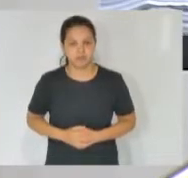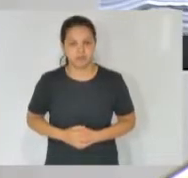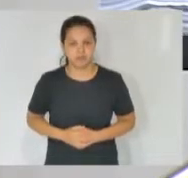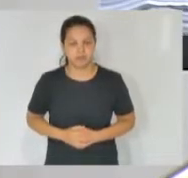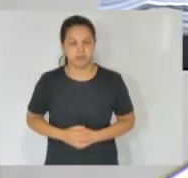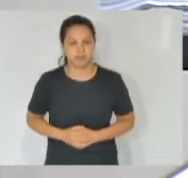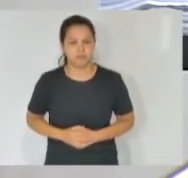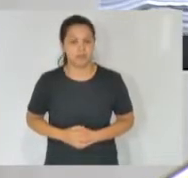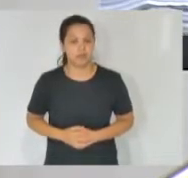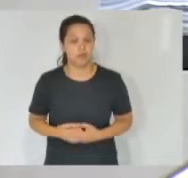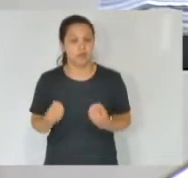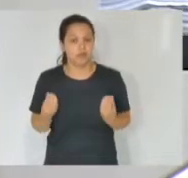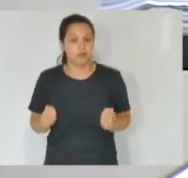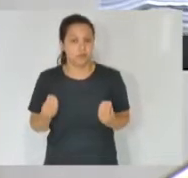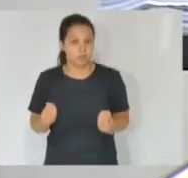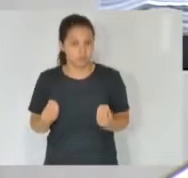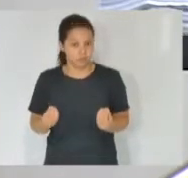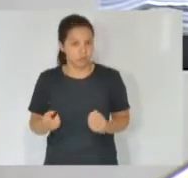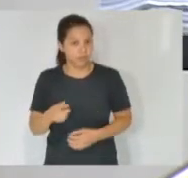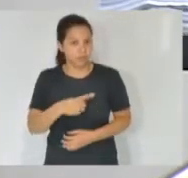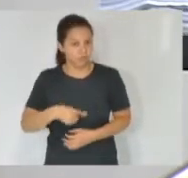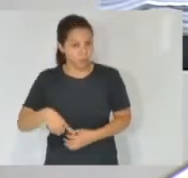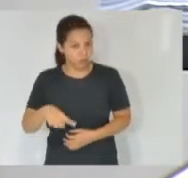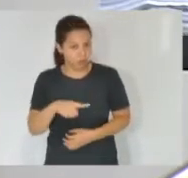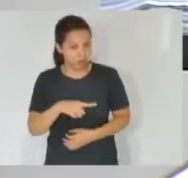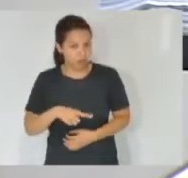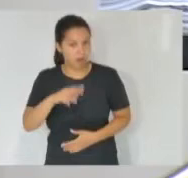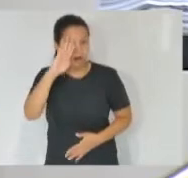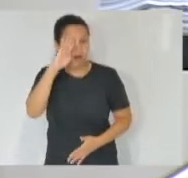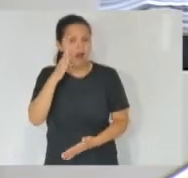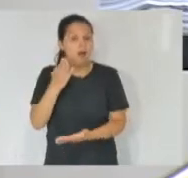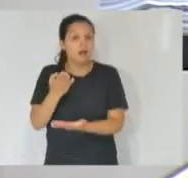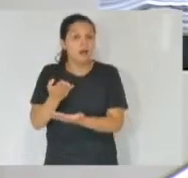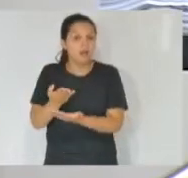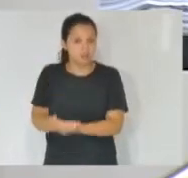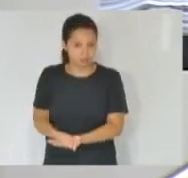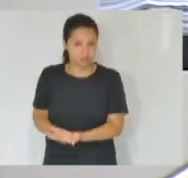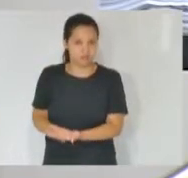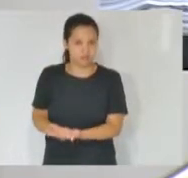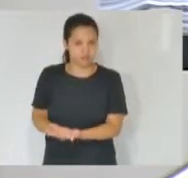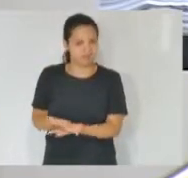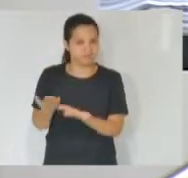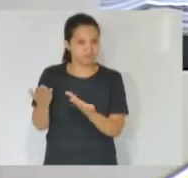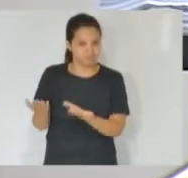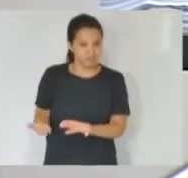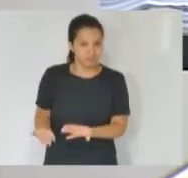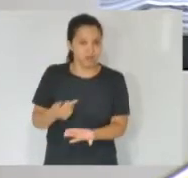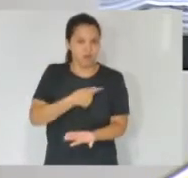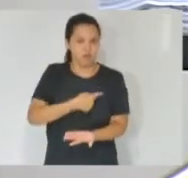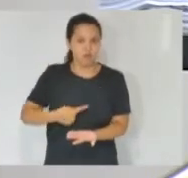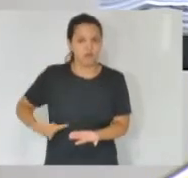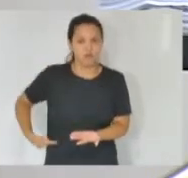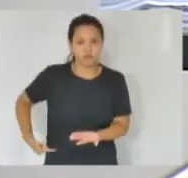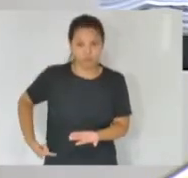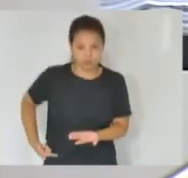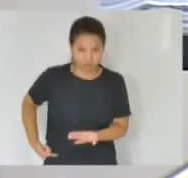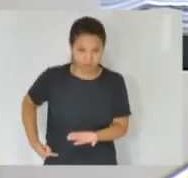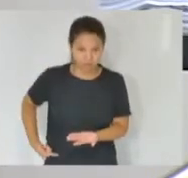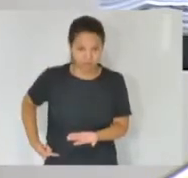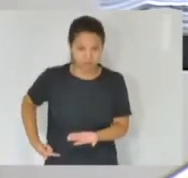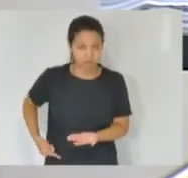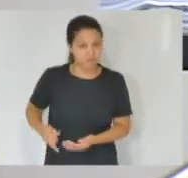Como é que nós podemos acreditar em um governo que,